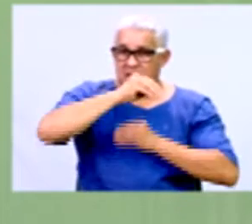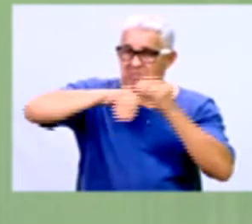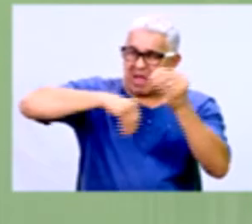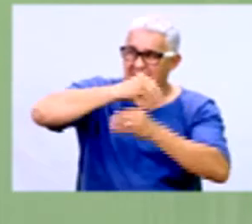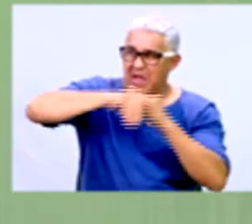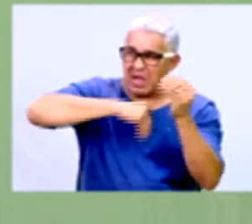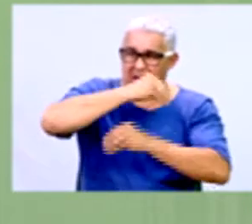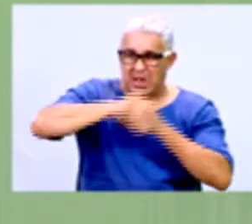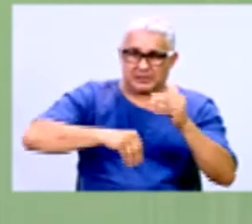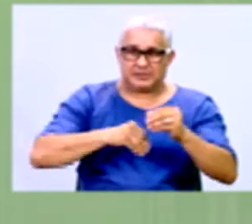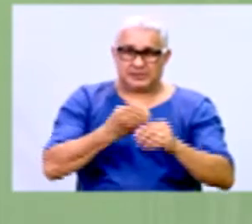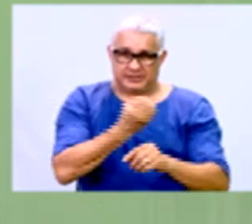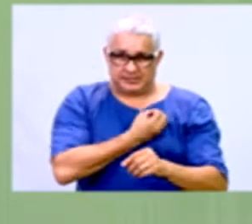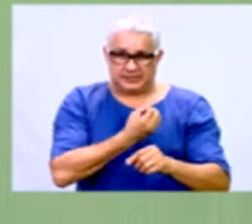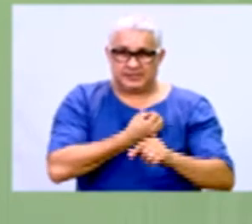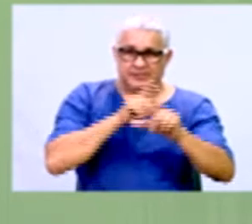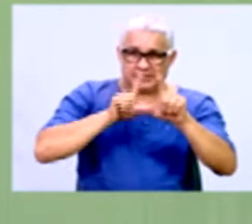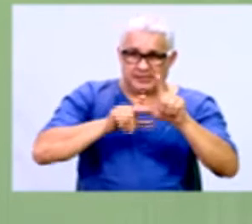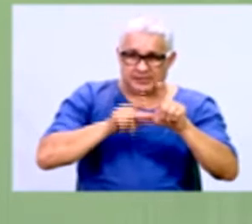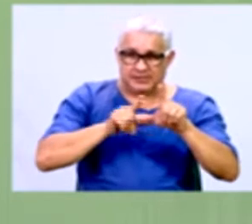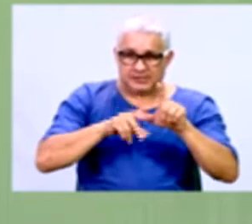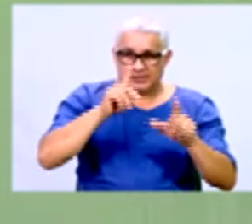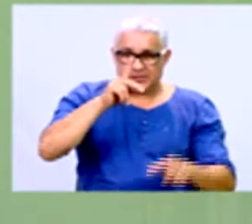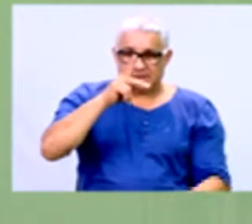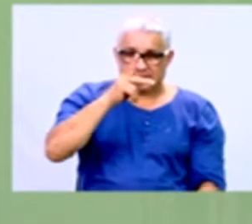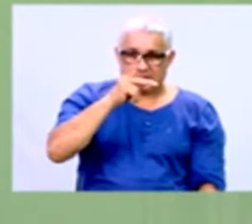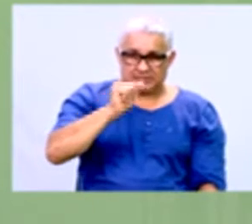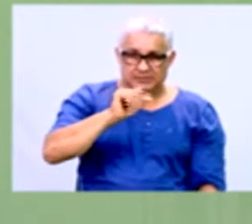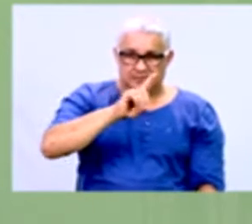tamanho. Né? Então ele tem um padrão específico de